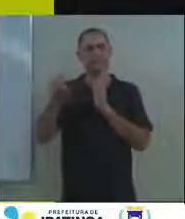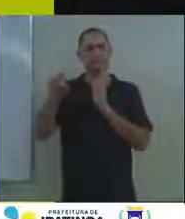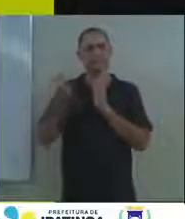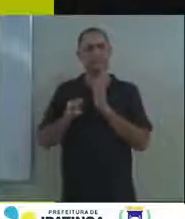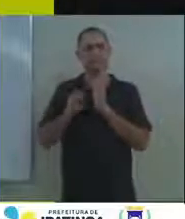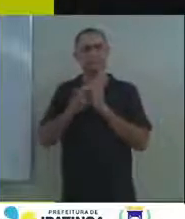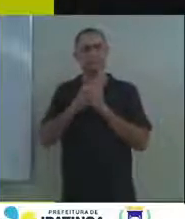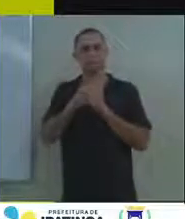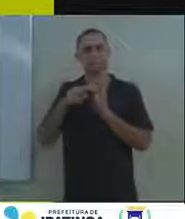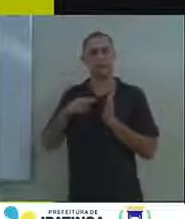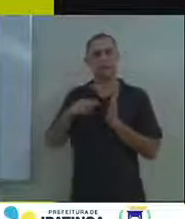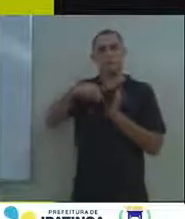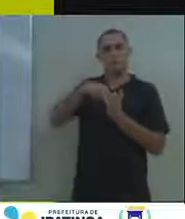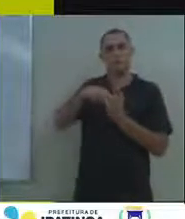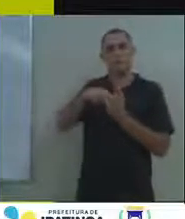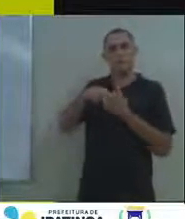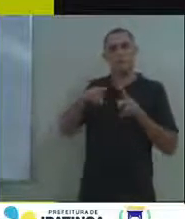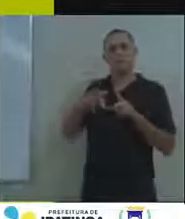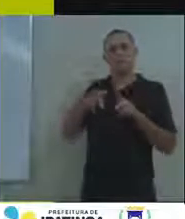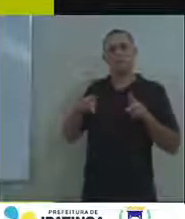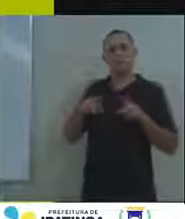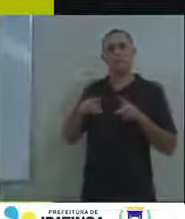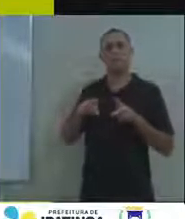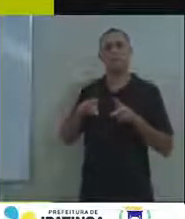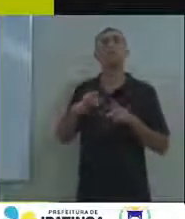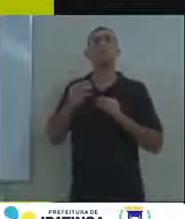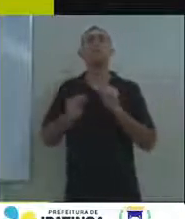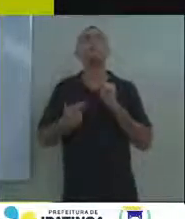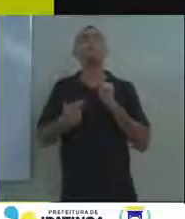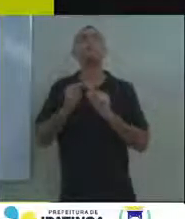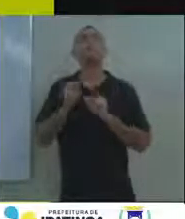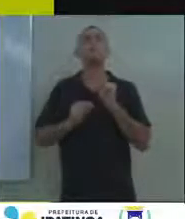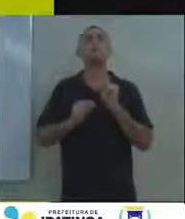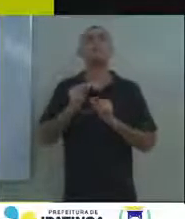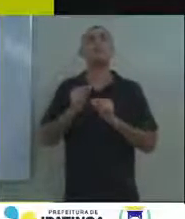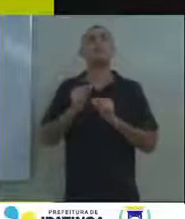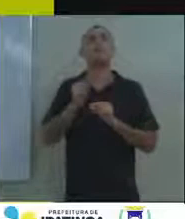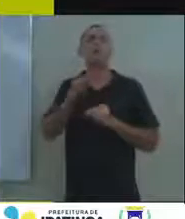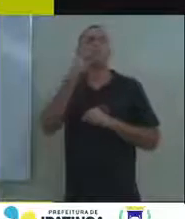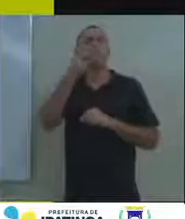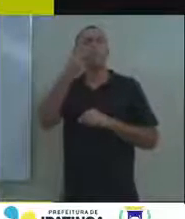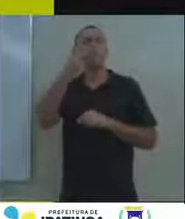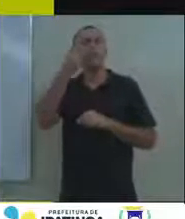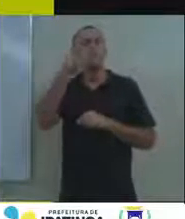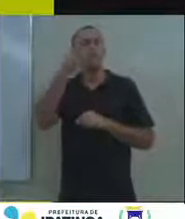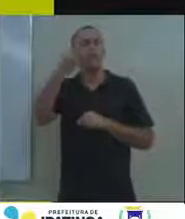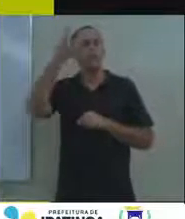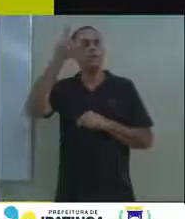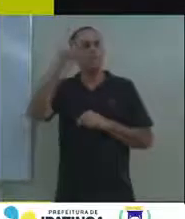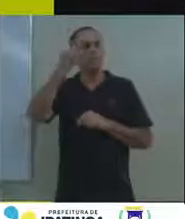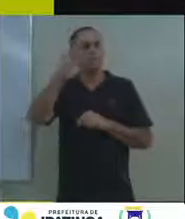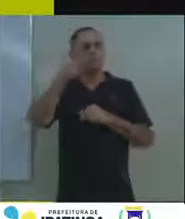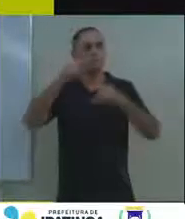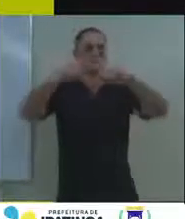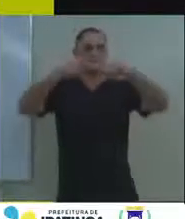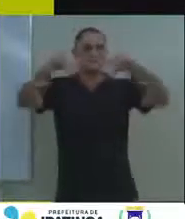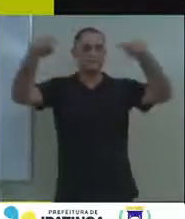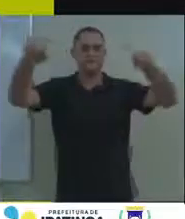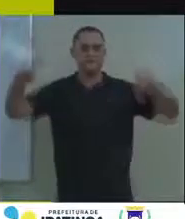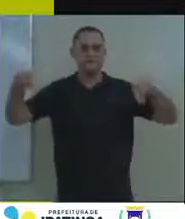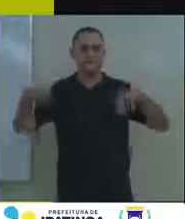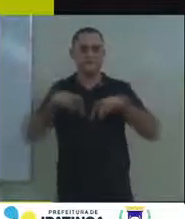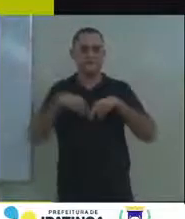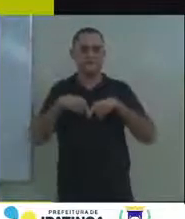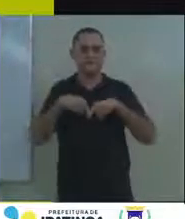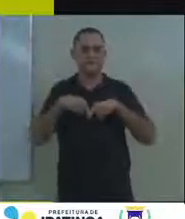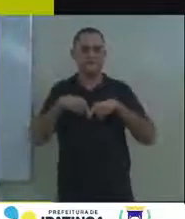tenho para utilizar o volume da minha voz, a intensidade da minha voz. Uma sala de aula, na disposição que a